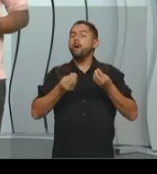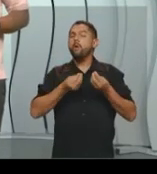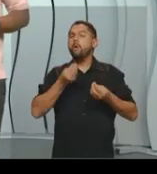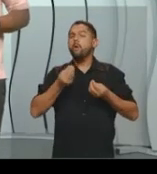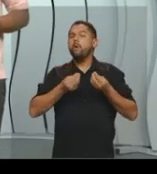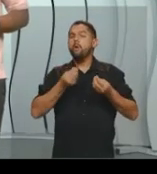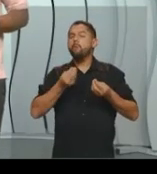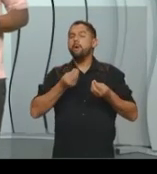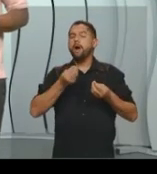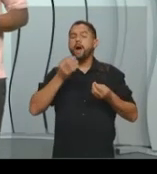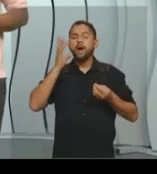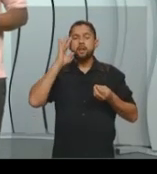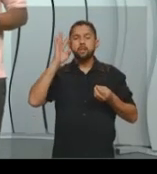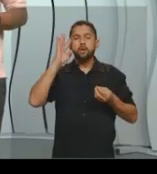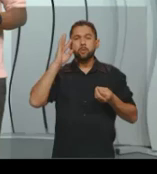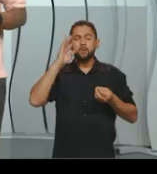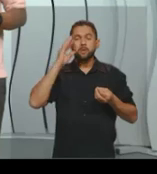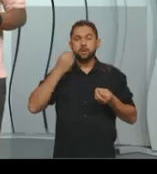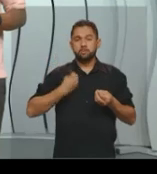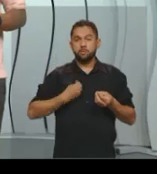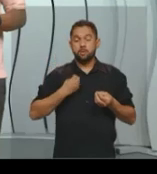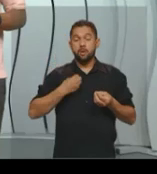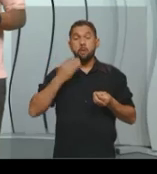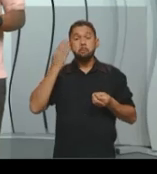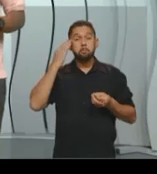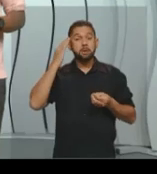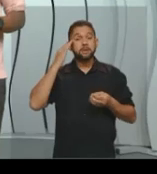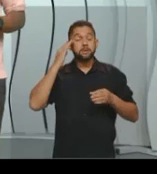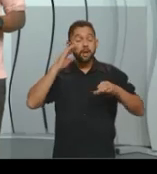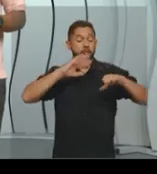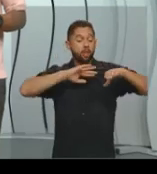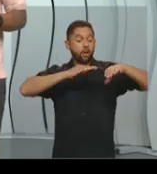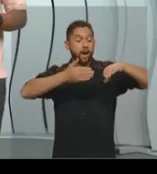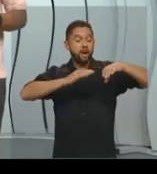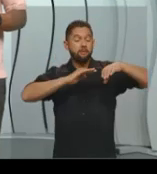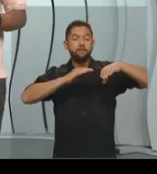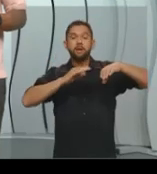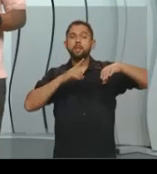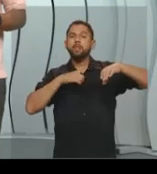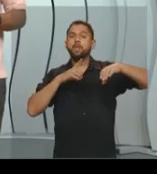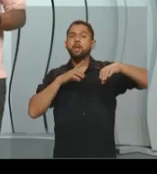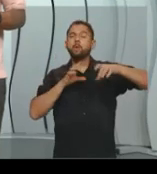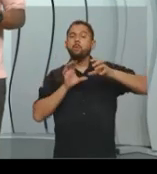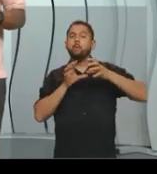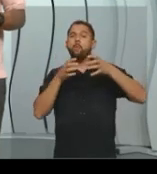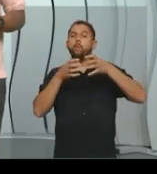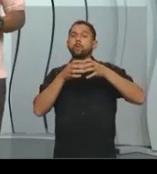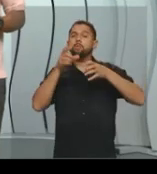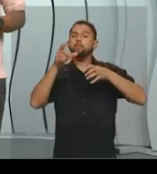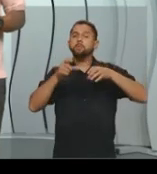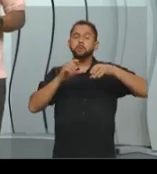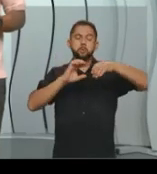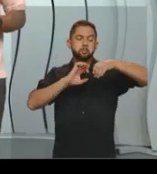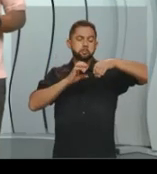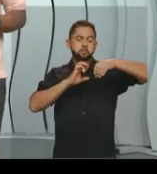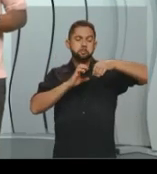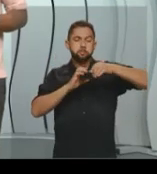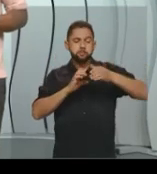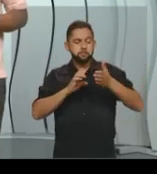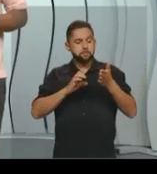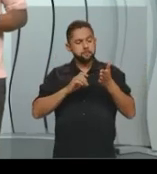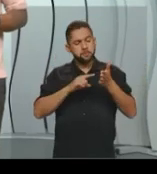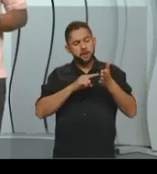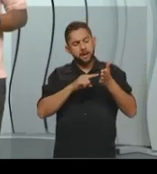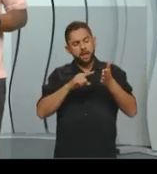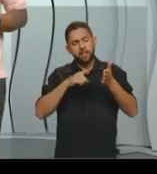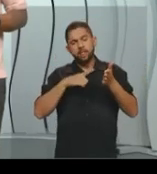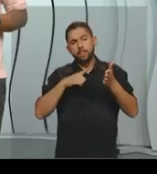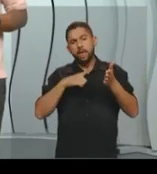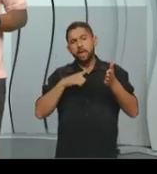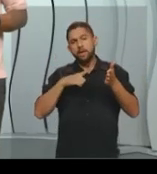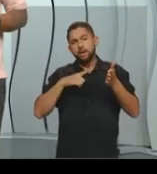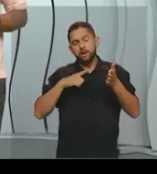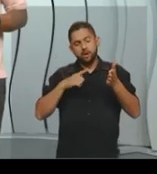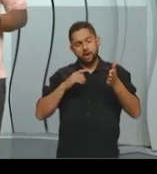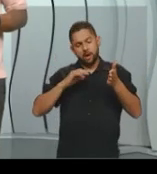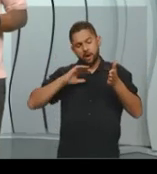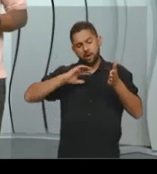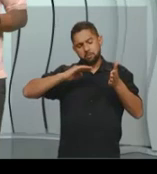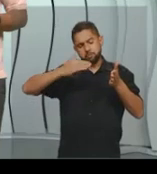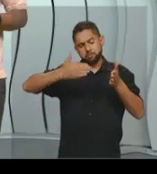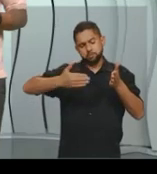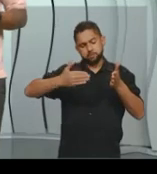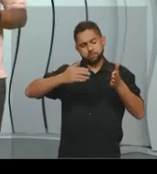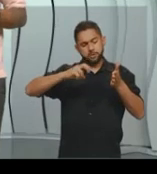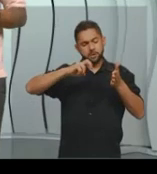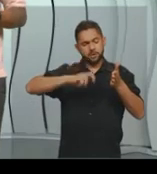participação. Imagine que um grupo de pessoas, desde criança, habitavam o interior de uma caverna. E eles não podiam ver nada